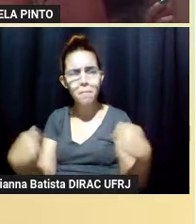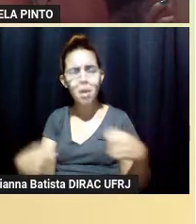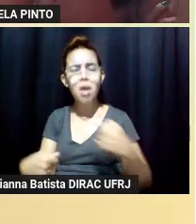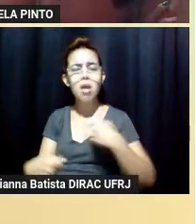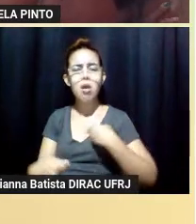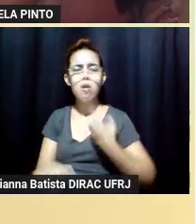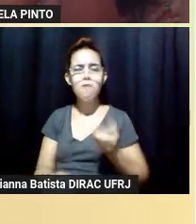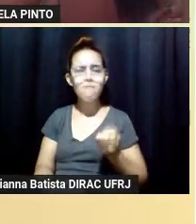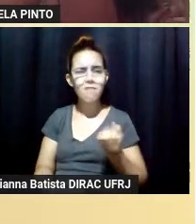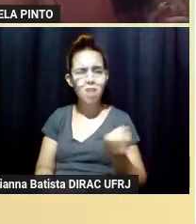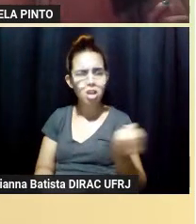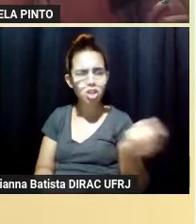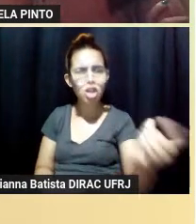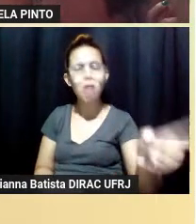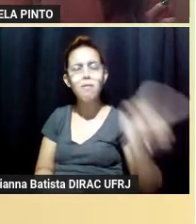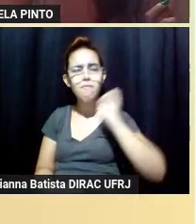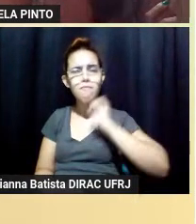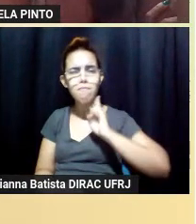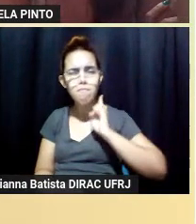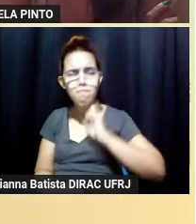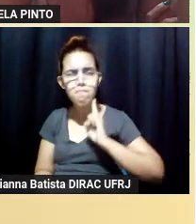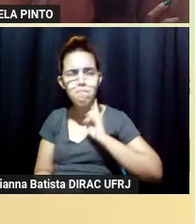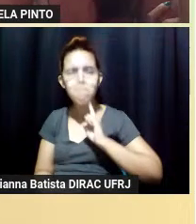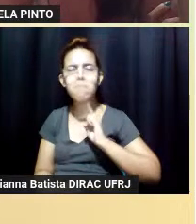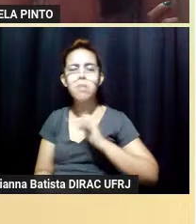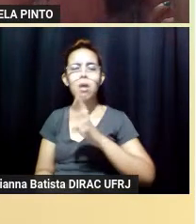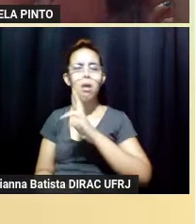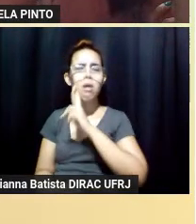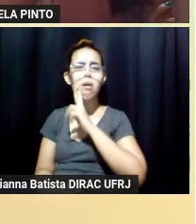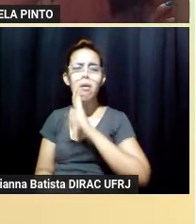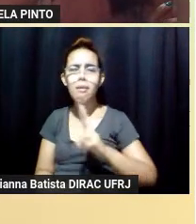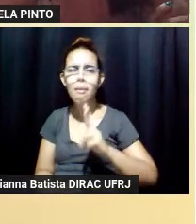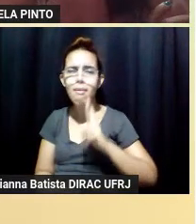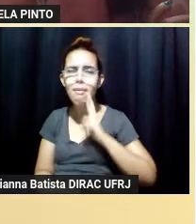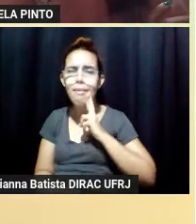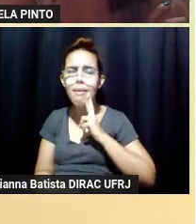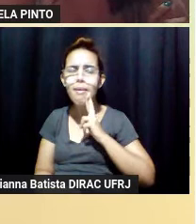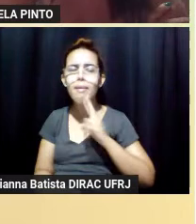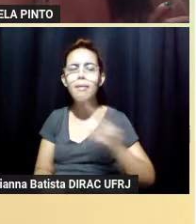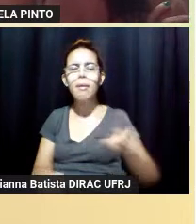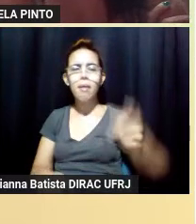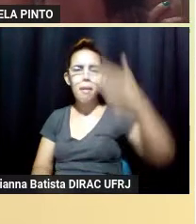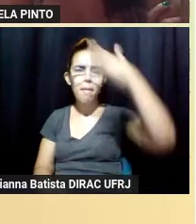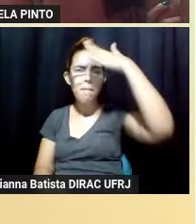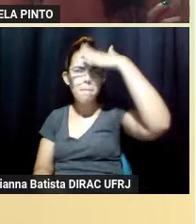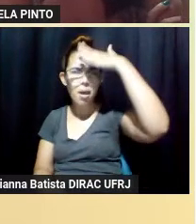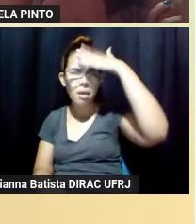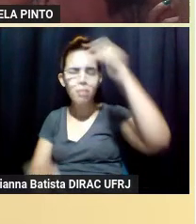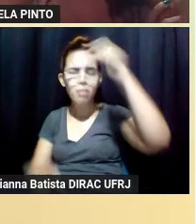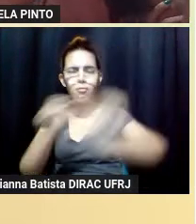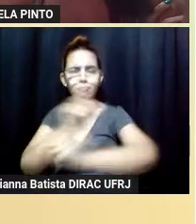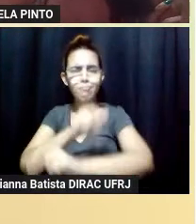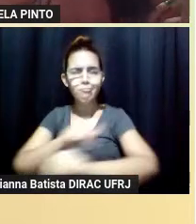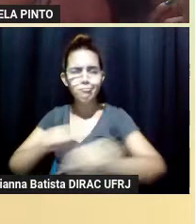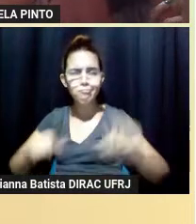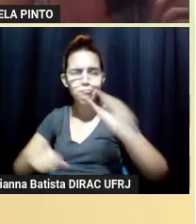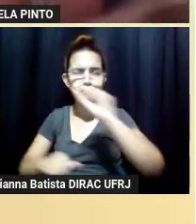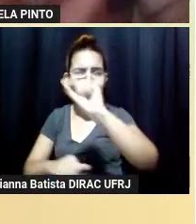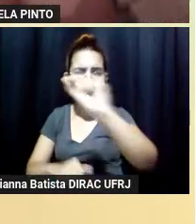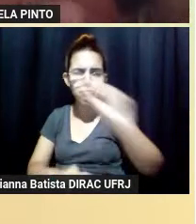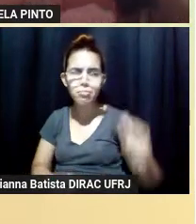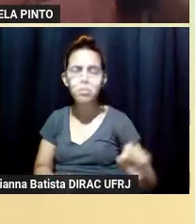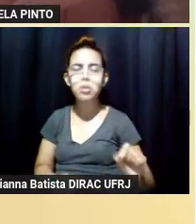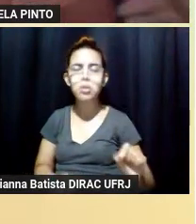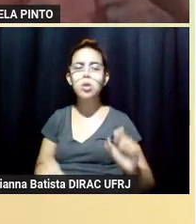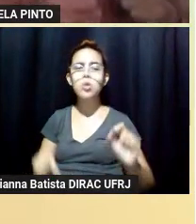Rondônia, Cascavel, as pessoas perguntavam assim, as cursistas do Proletramento, com quem estão suas filhas? Porque